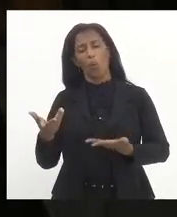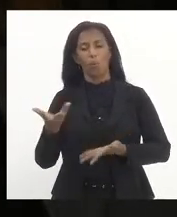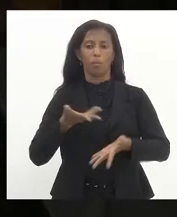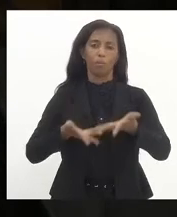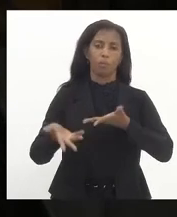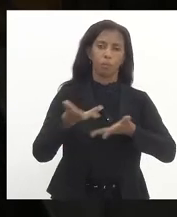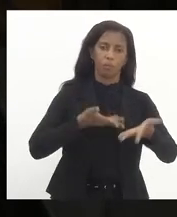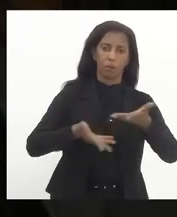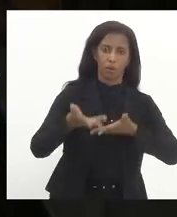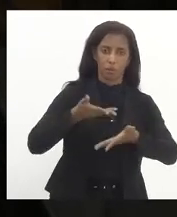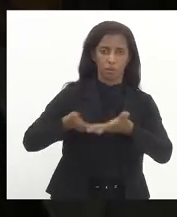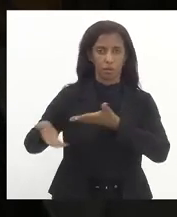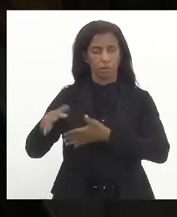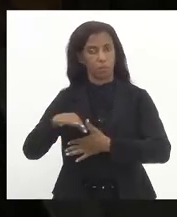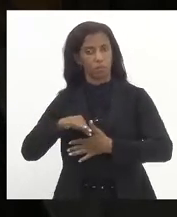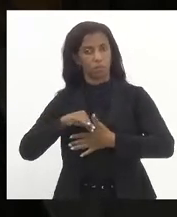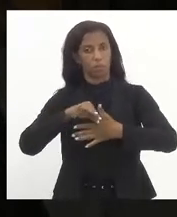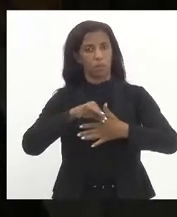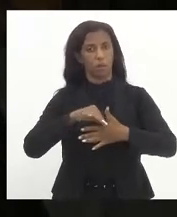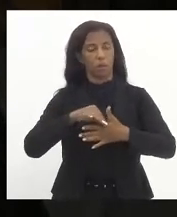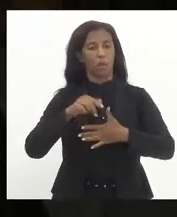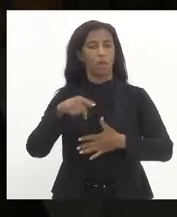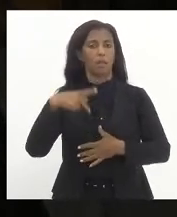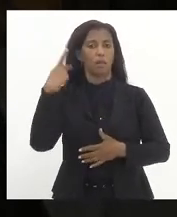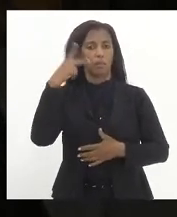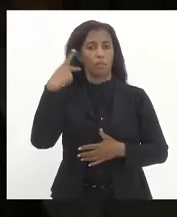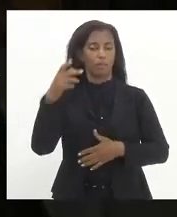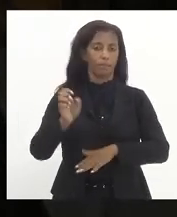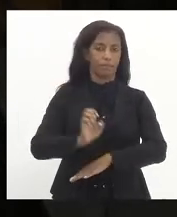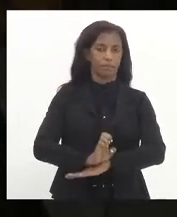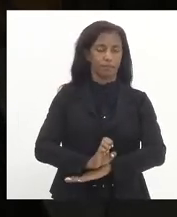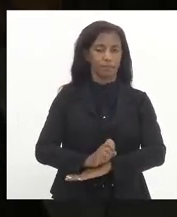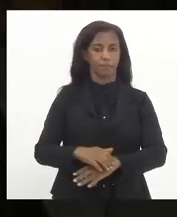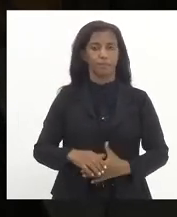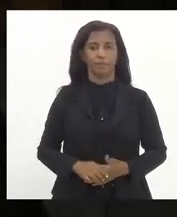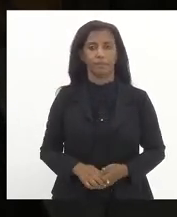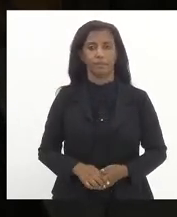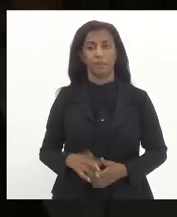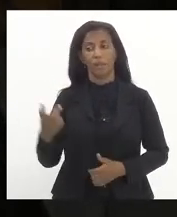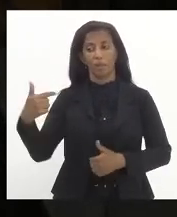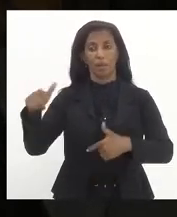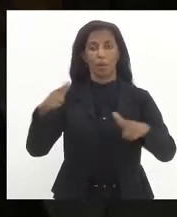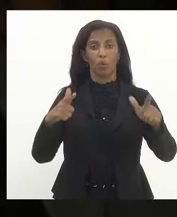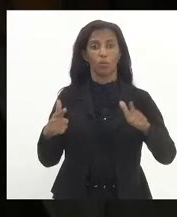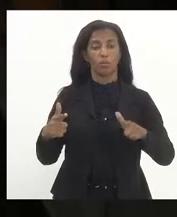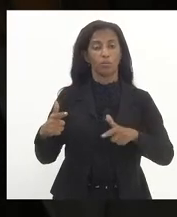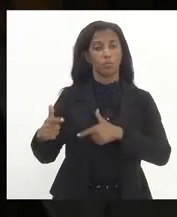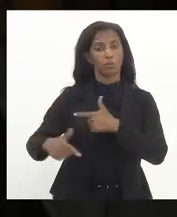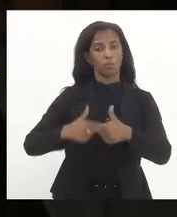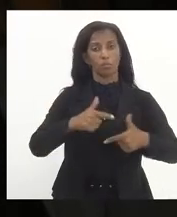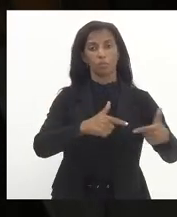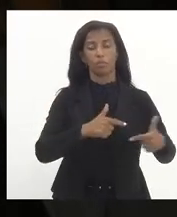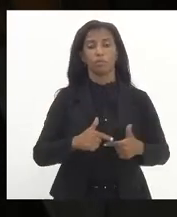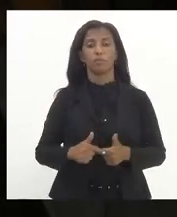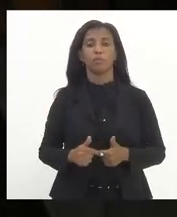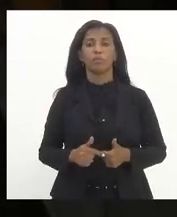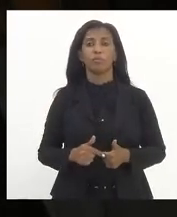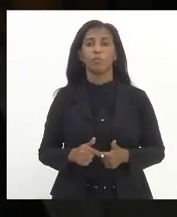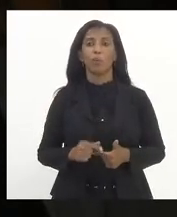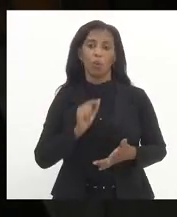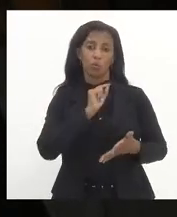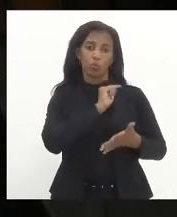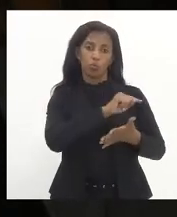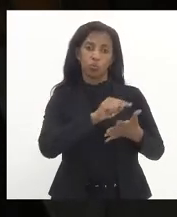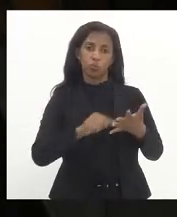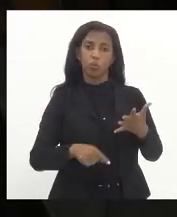com protagonismo o Parlamento Estadual, entre essas iniciativas a gente pode enumerar, por